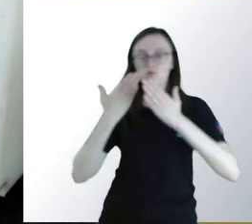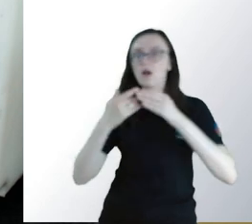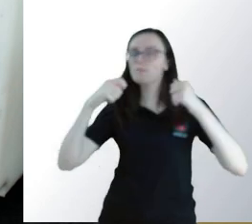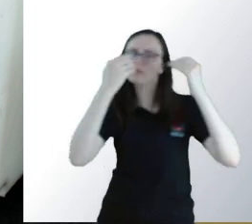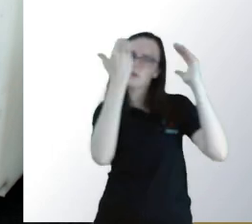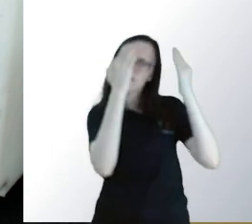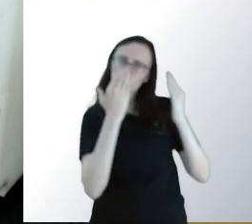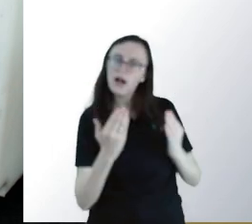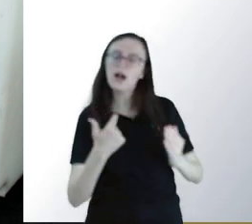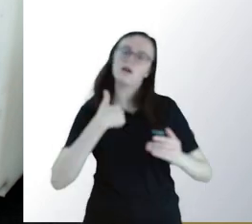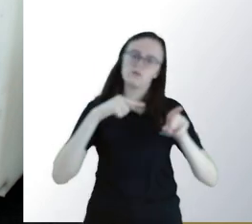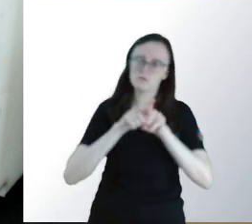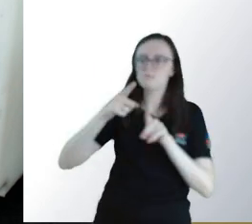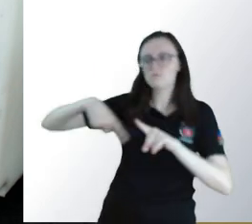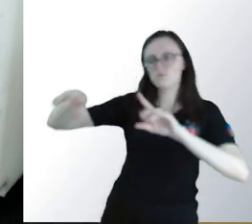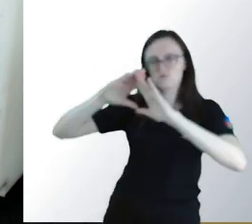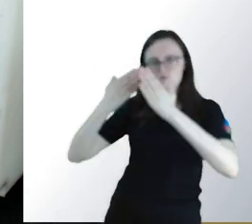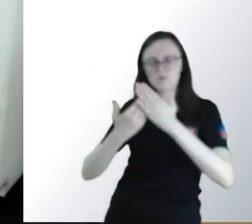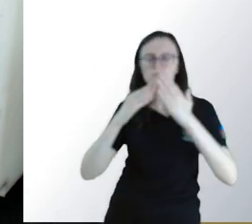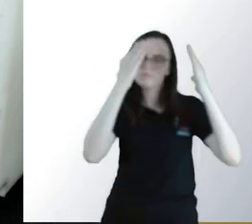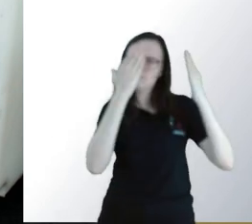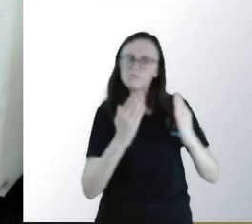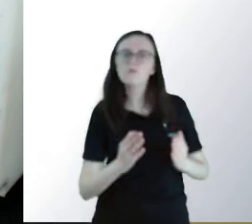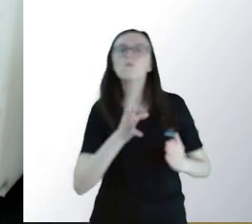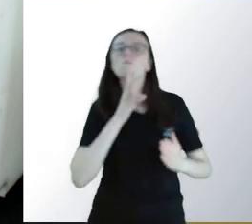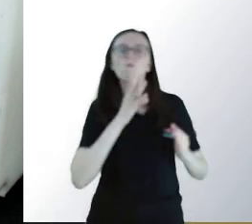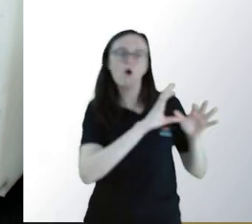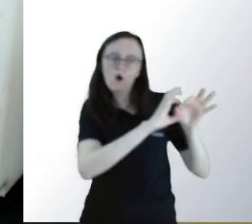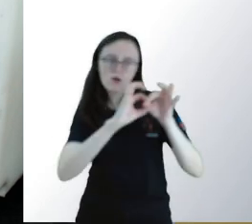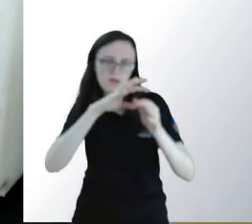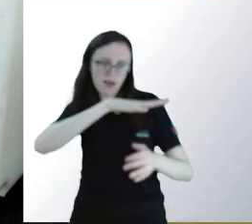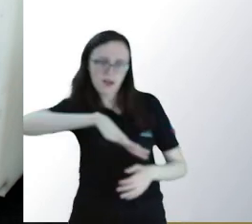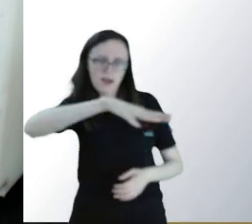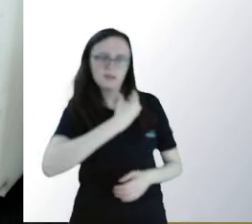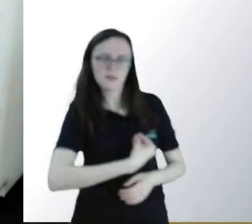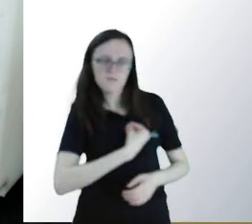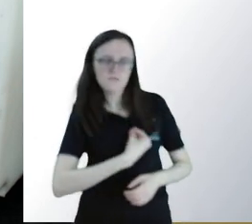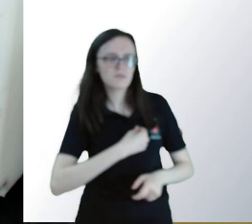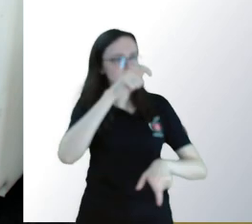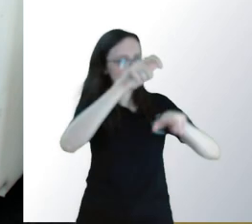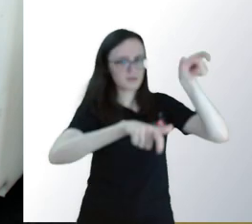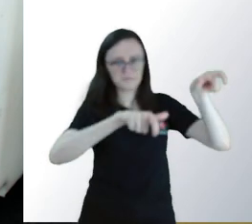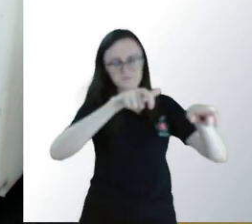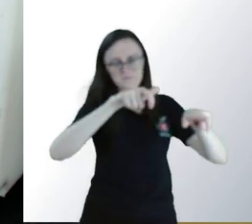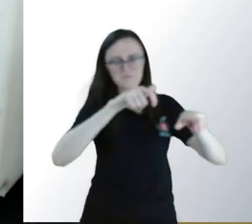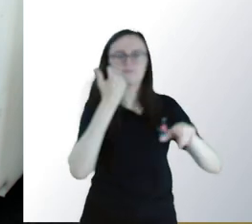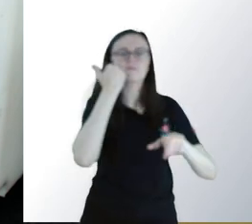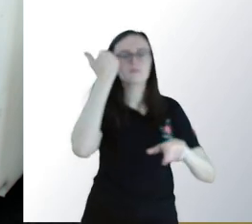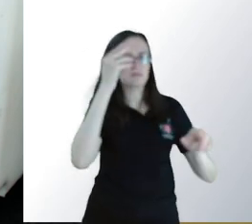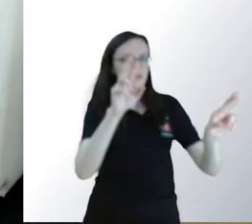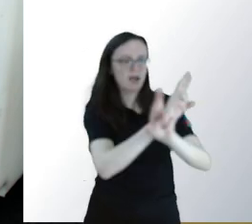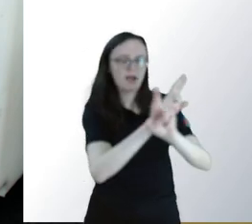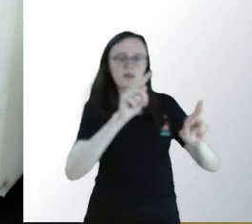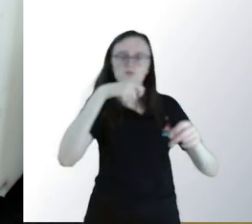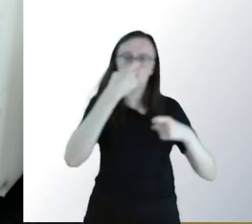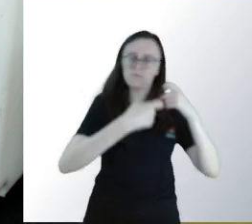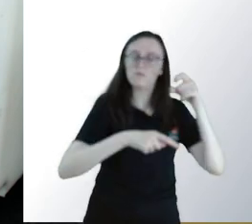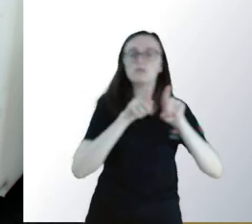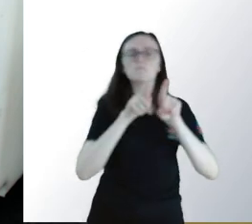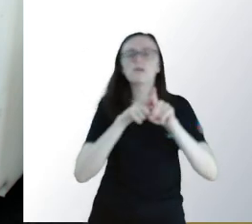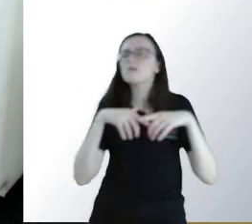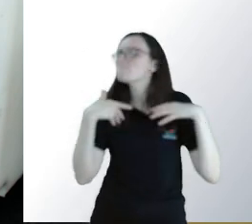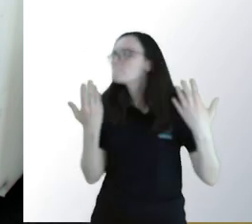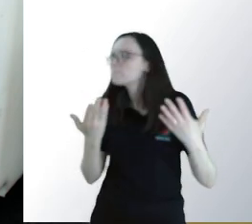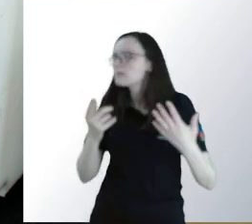análise do contexto, do conhecimento que esses dois adolescentes envolvidos têm, principalmente dessa questão sexual, e até que